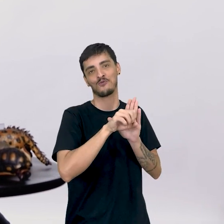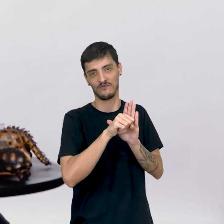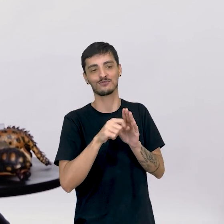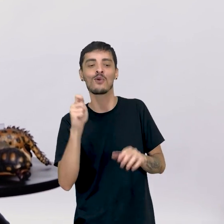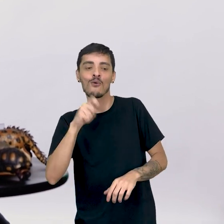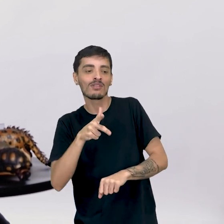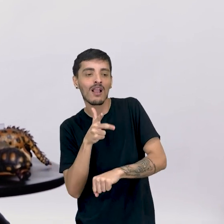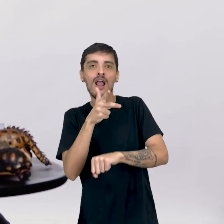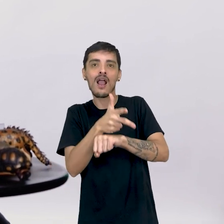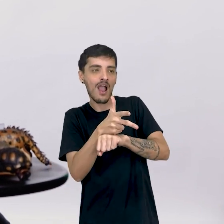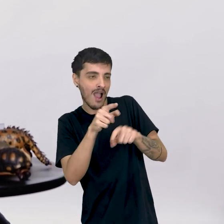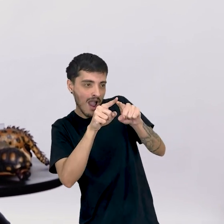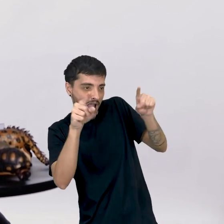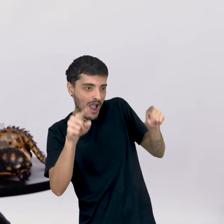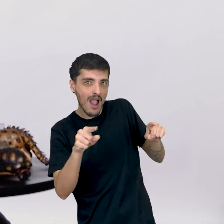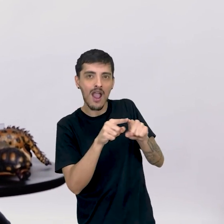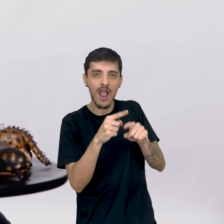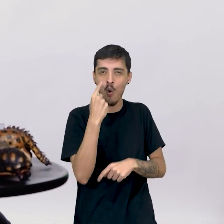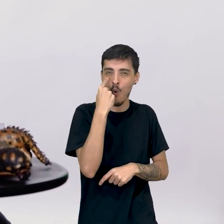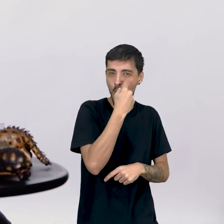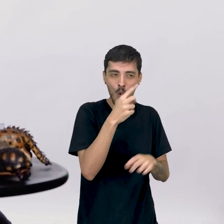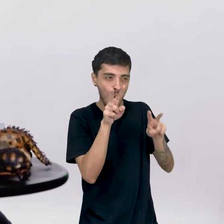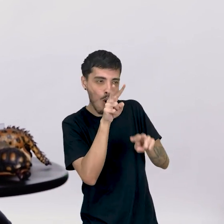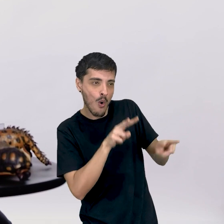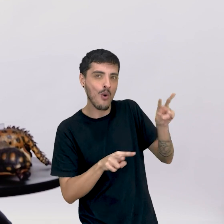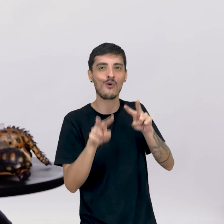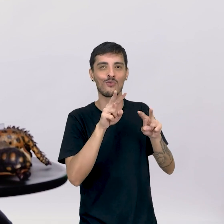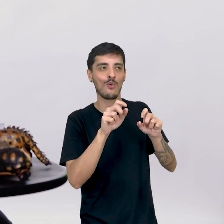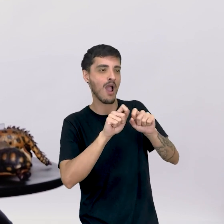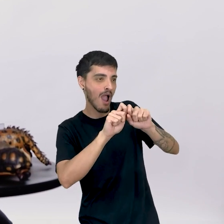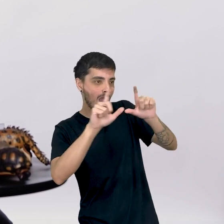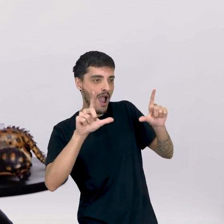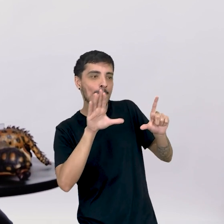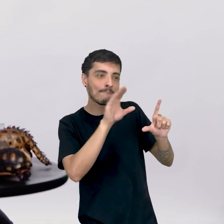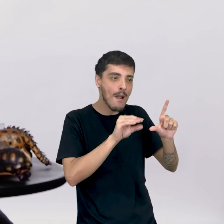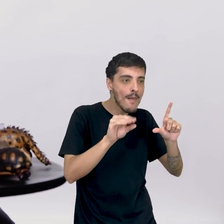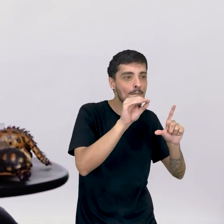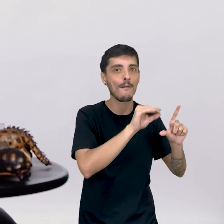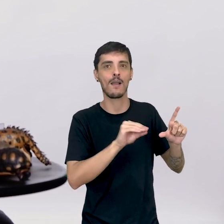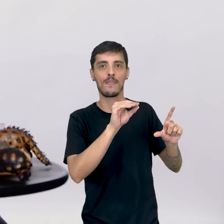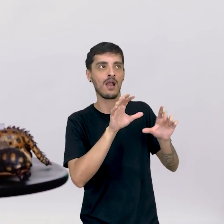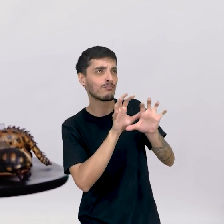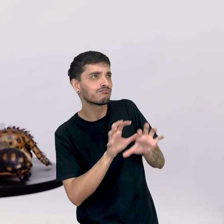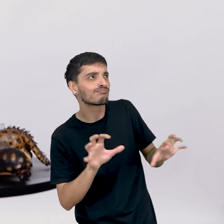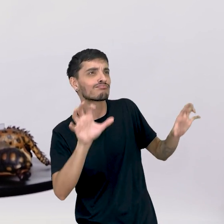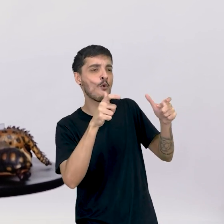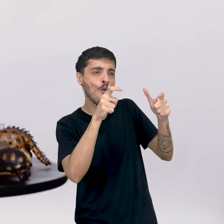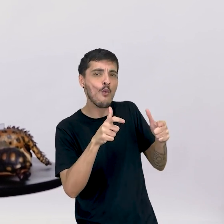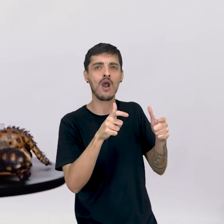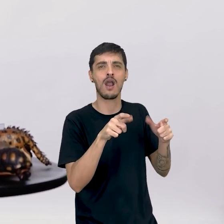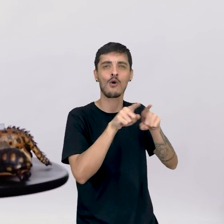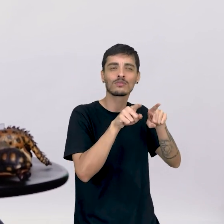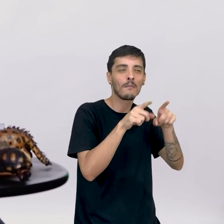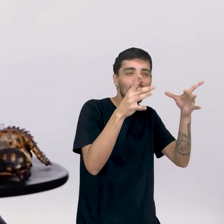seja, com o registro do enquadramento do olhar, com o recorte, a seleção e a articulação, a composição, a